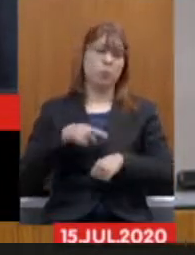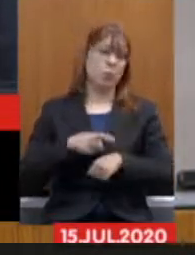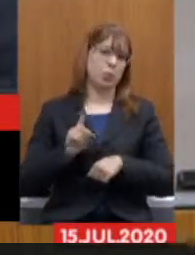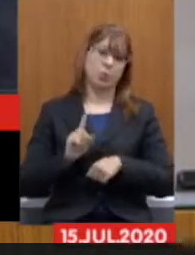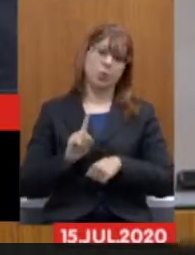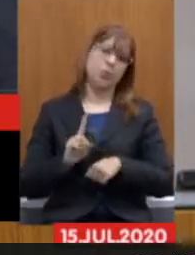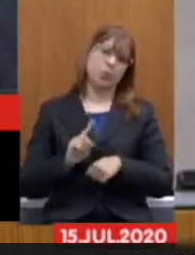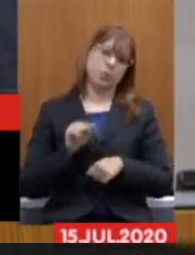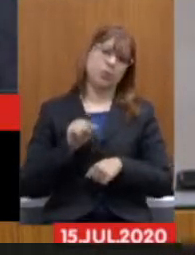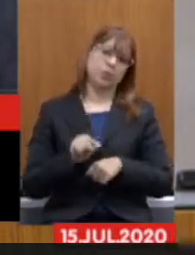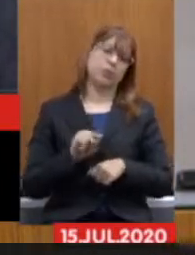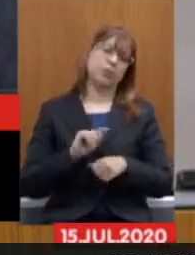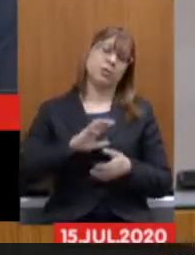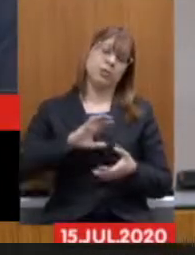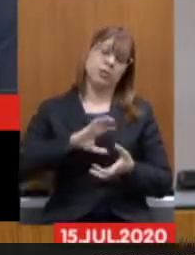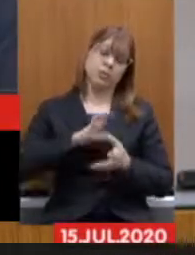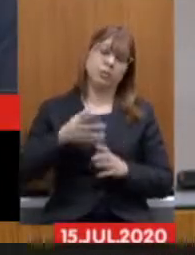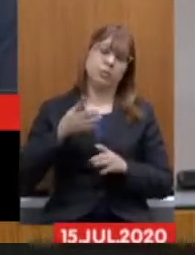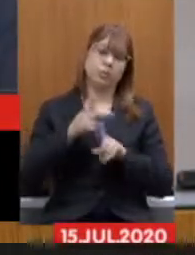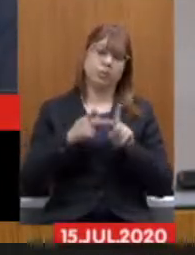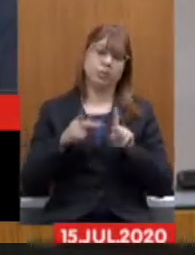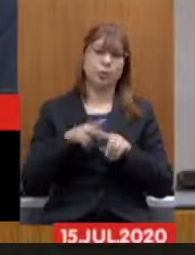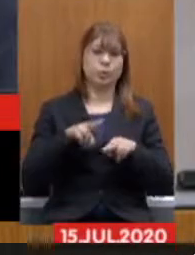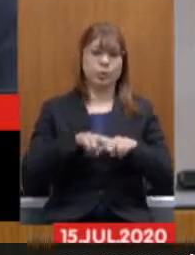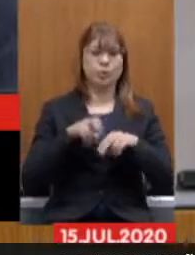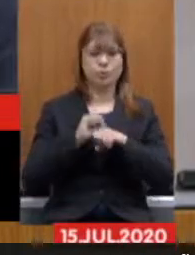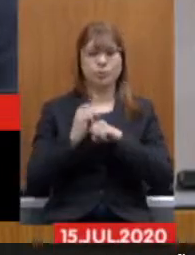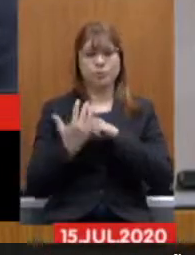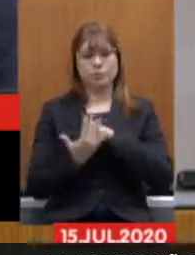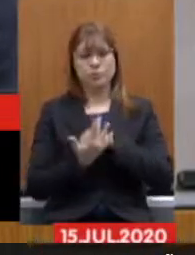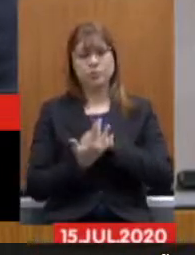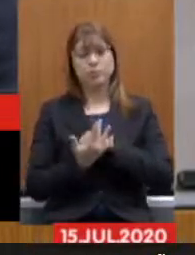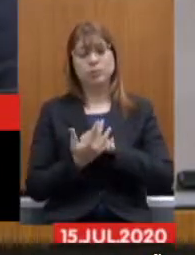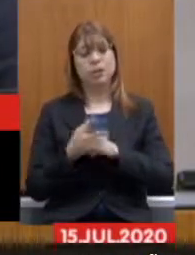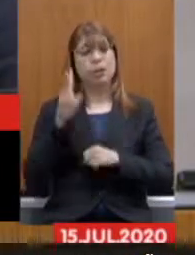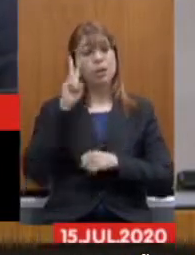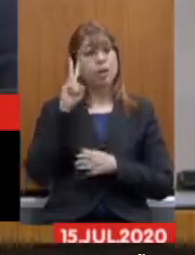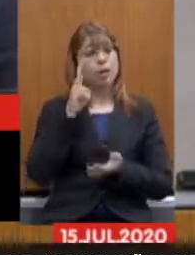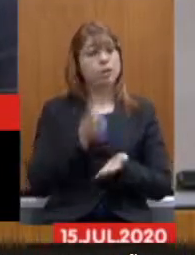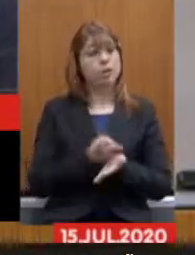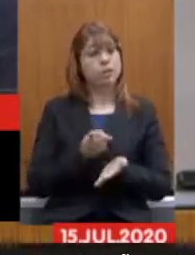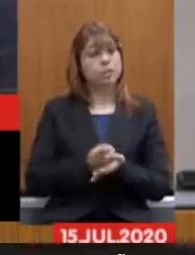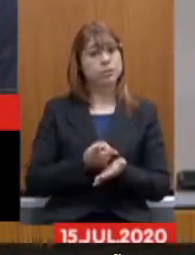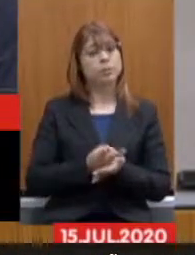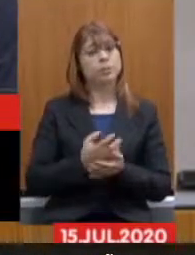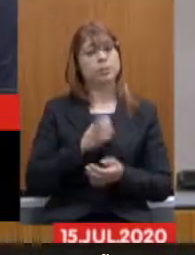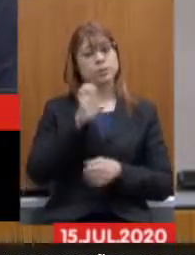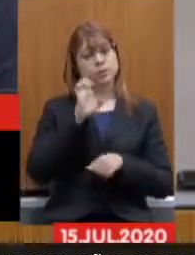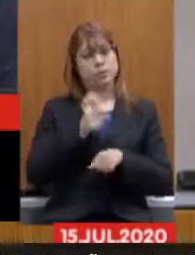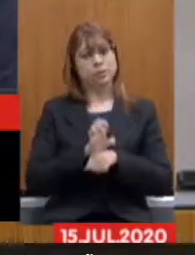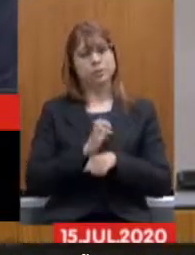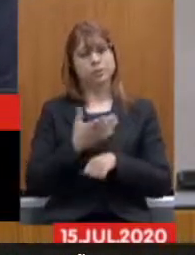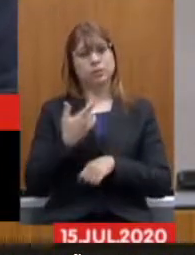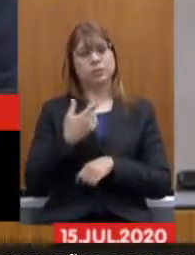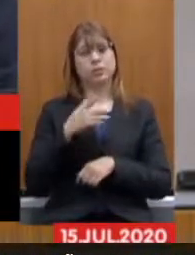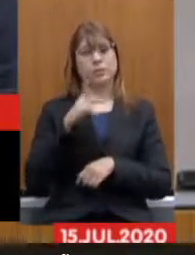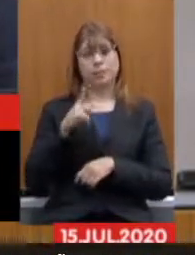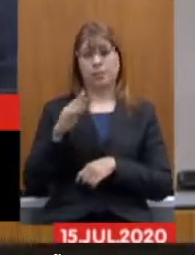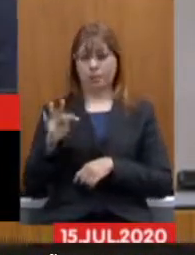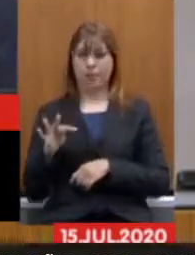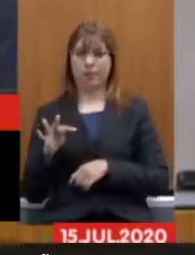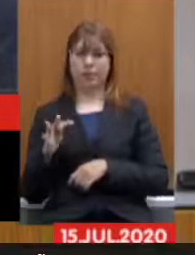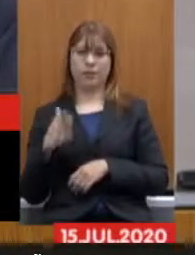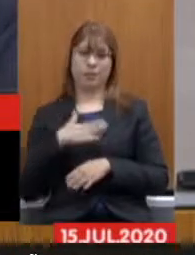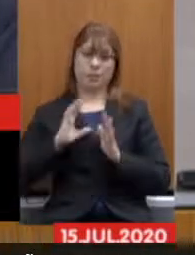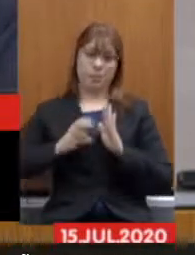pandemia do convívio no momento que nós estamos vivendo sempre lembro inclusive os estados governados pelo meu partido pelo pt que